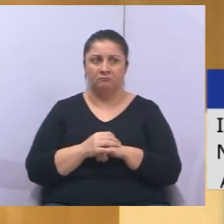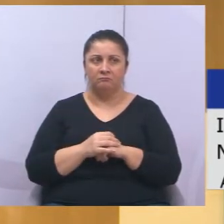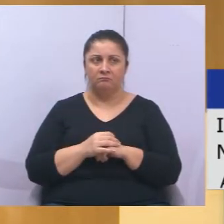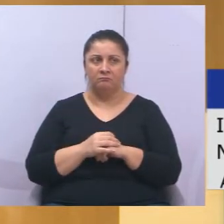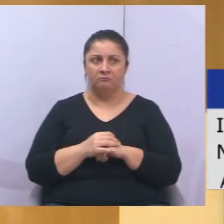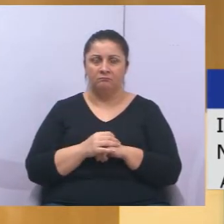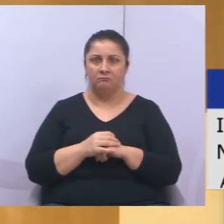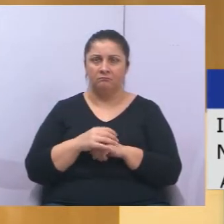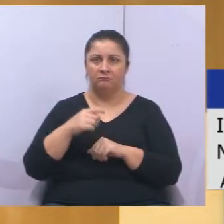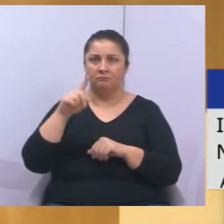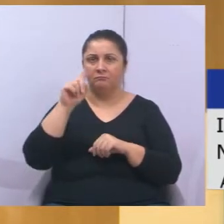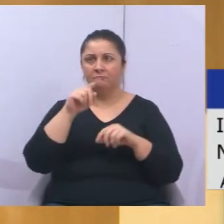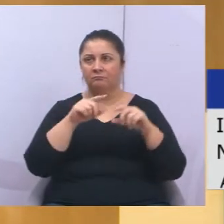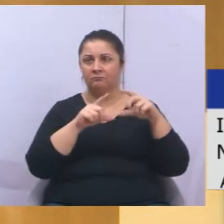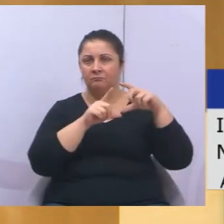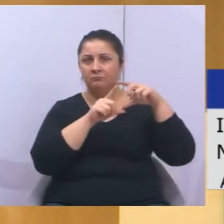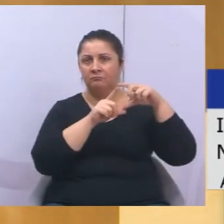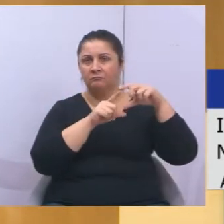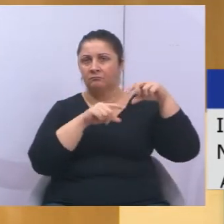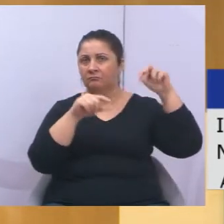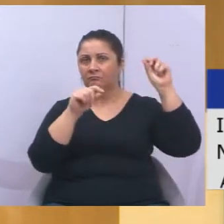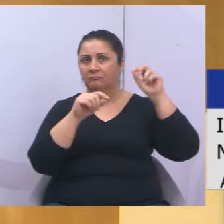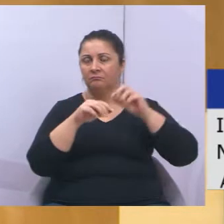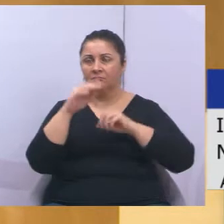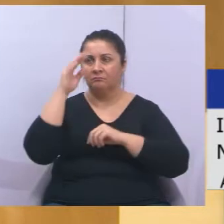já viajou para a Lua.